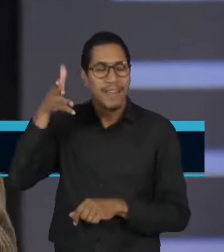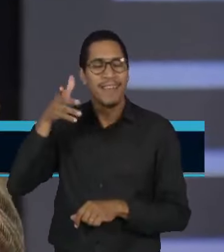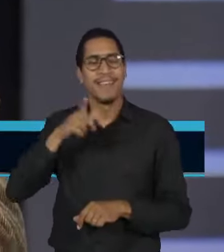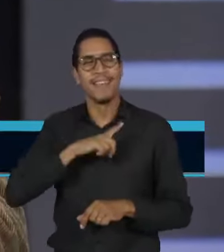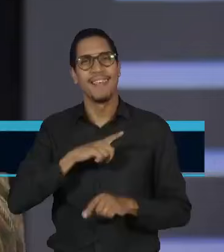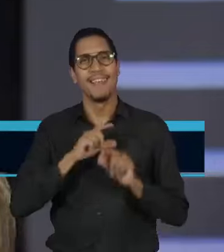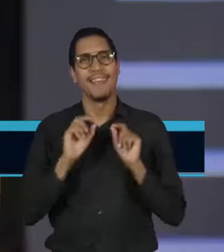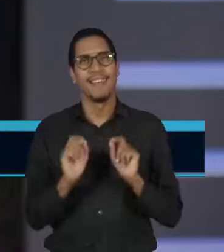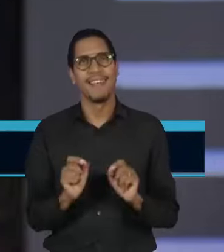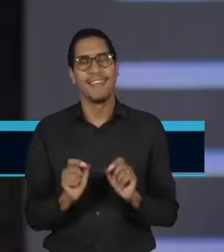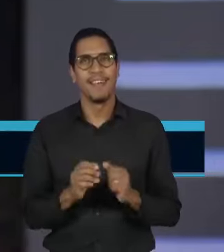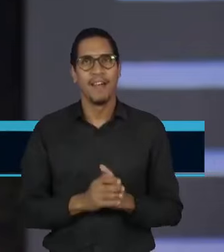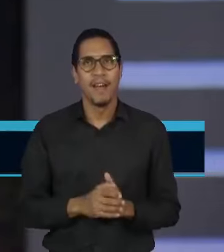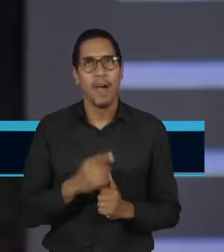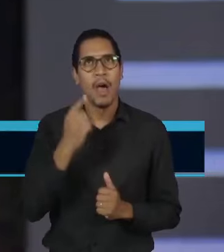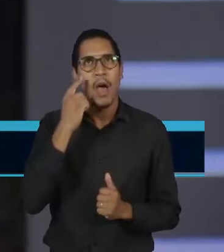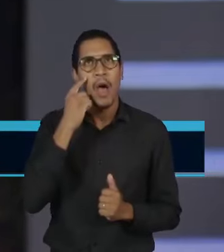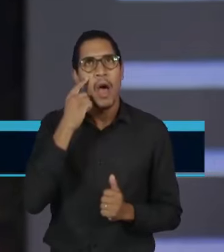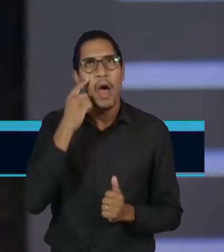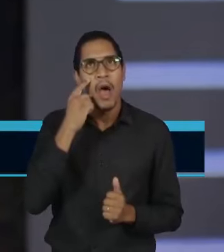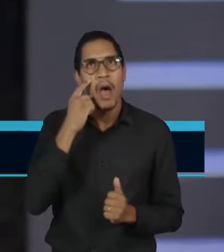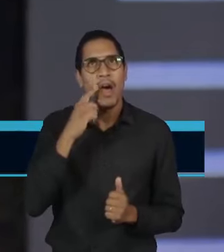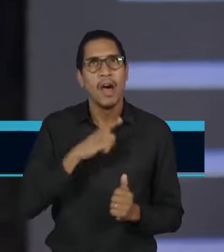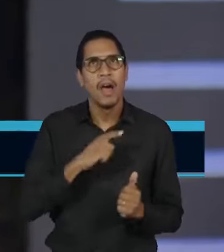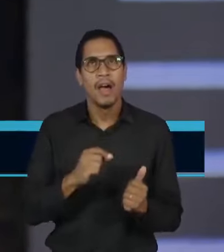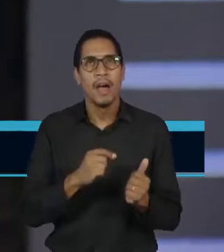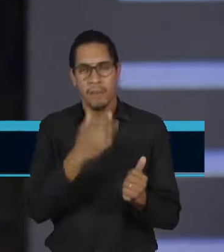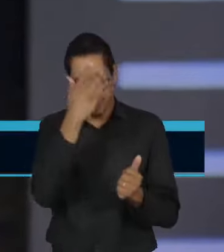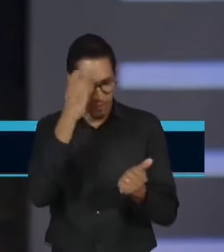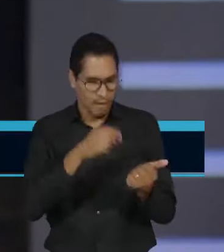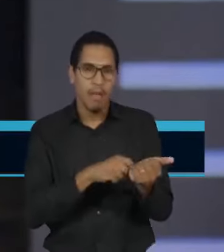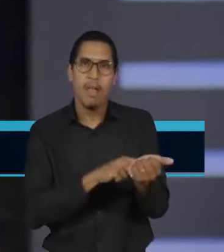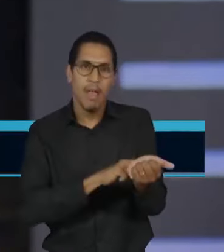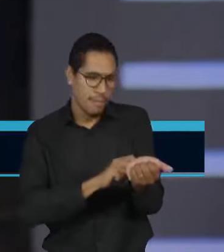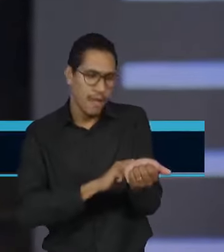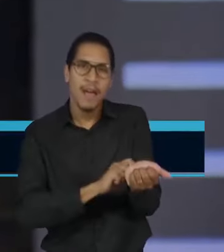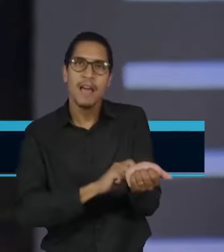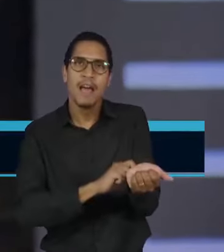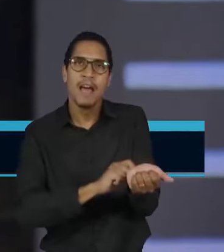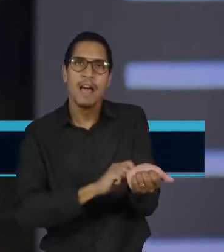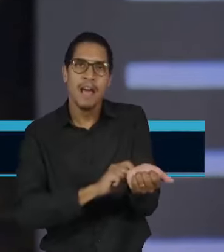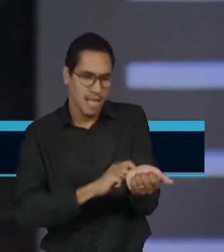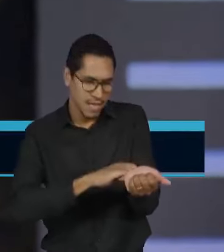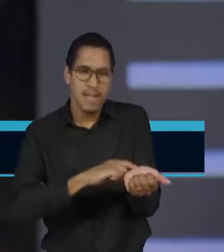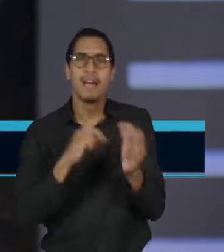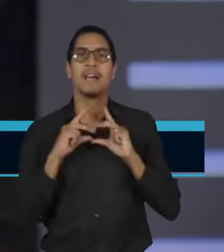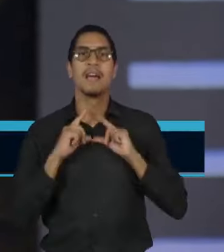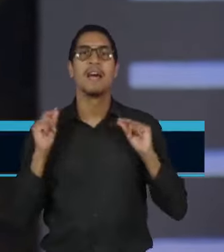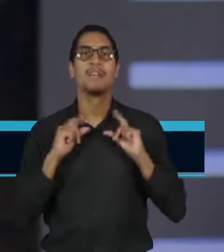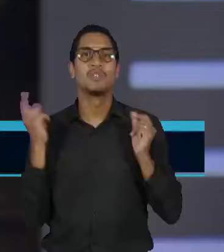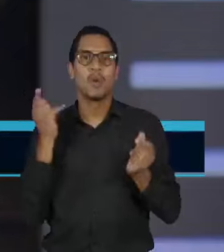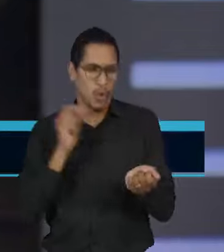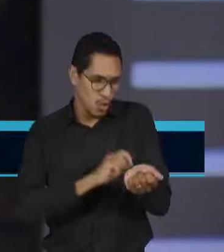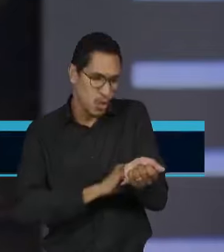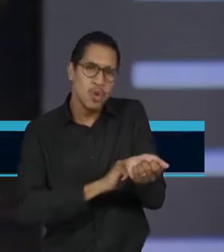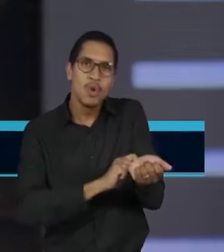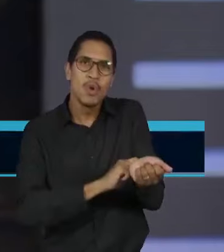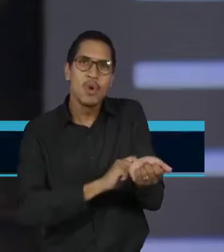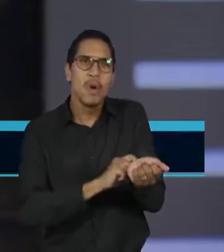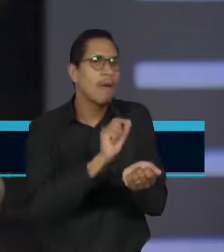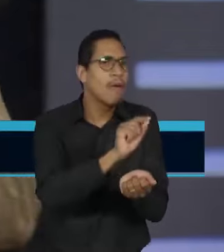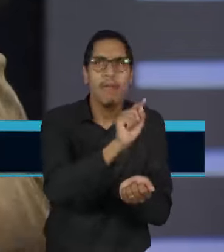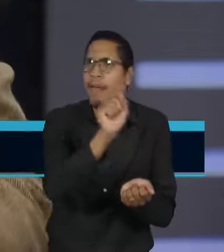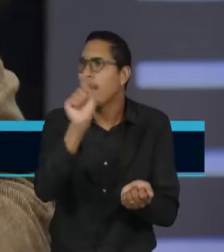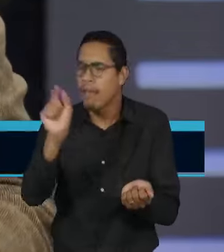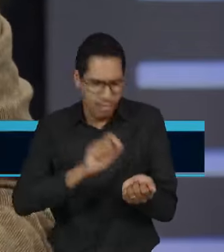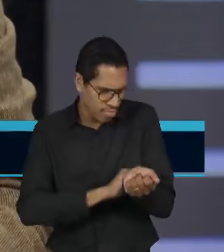que falava... On the cuff, os garçons anotavam na manga ou até no braço as contas penduradas dos